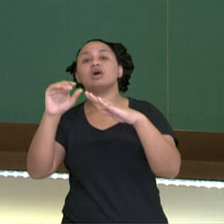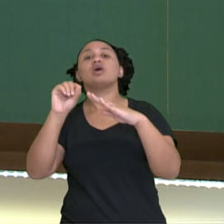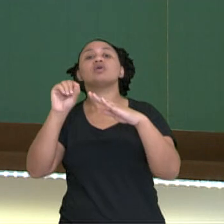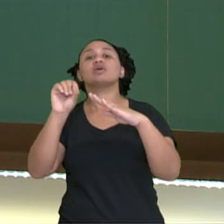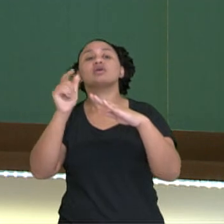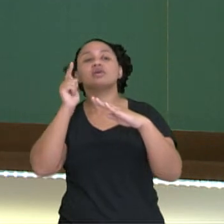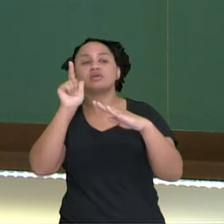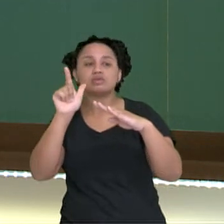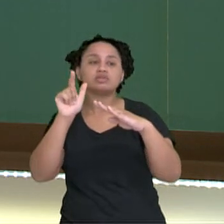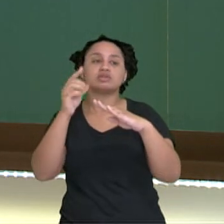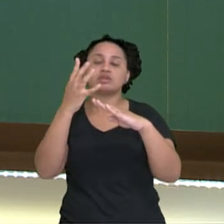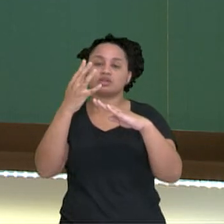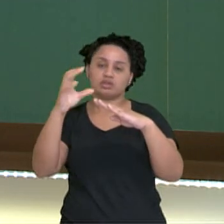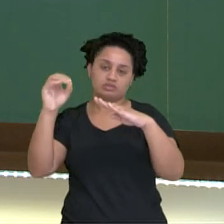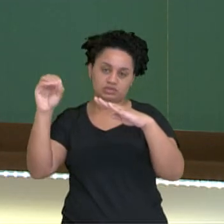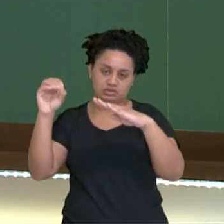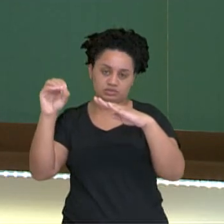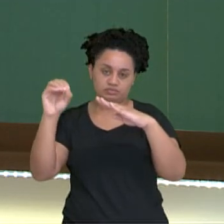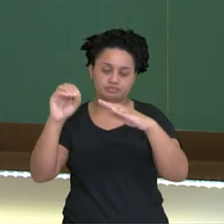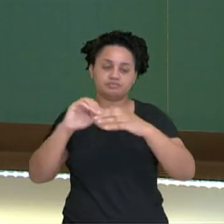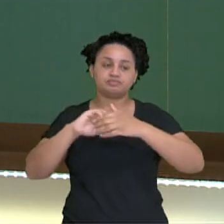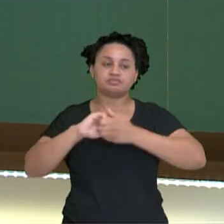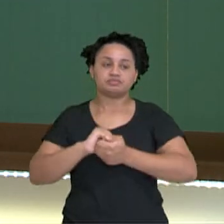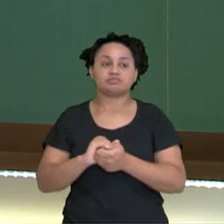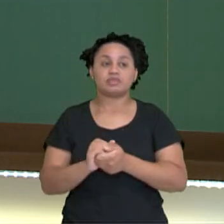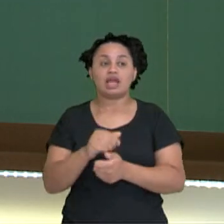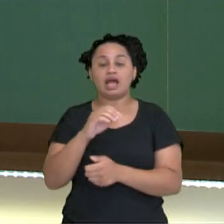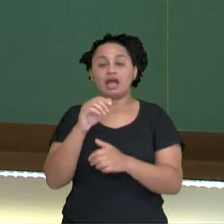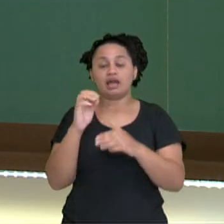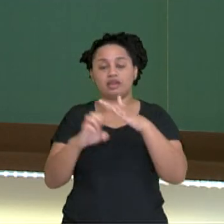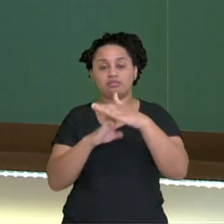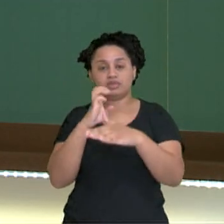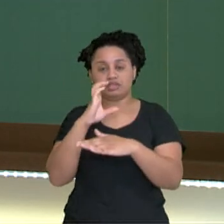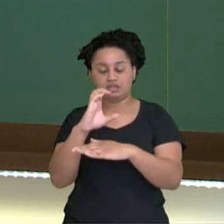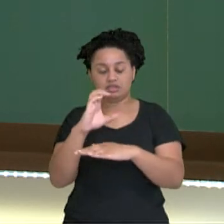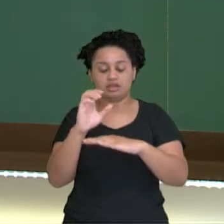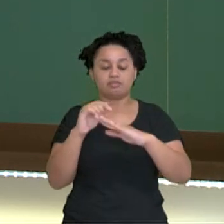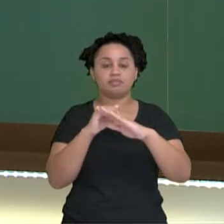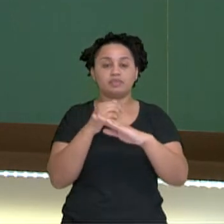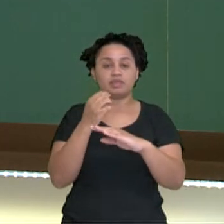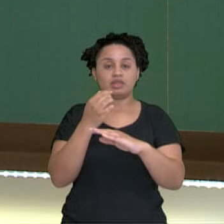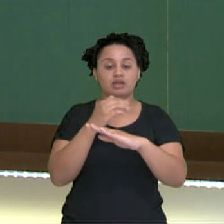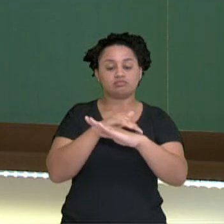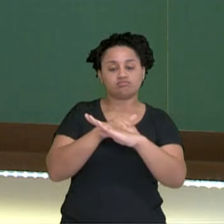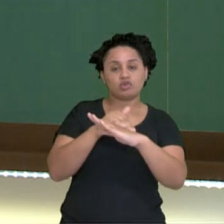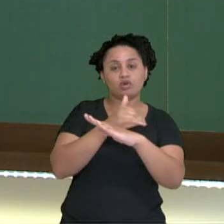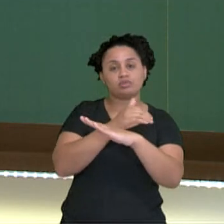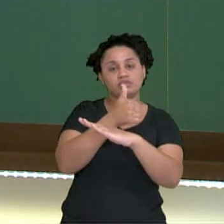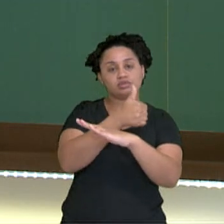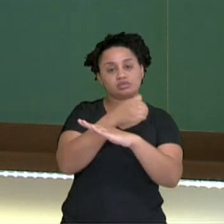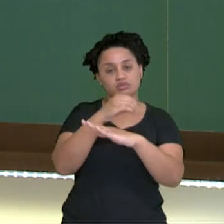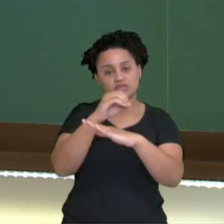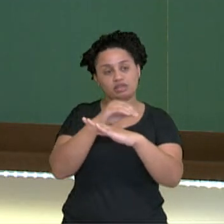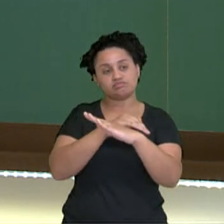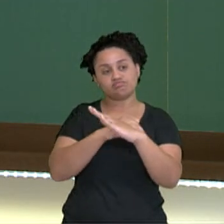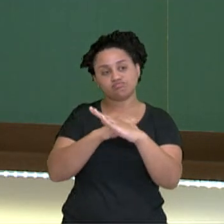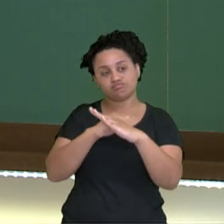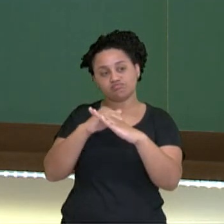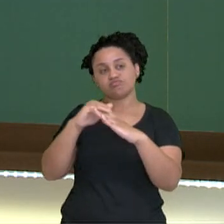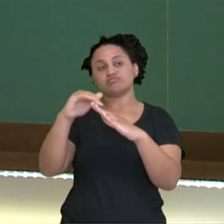2014 acabou com 400. A empresa C, em 2013, começou com 100 e